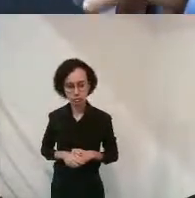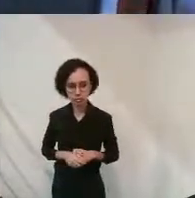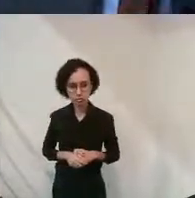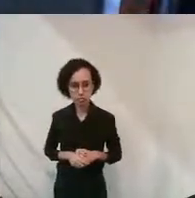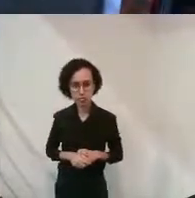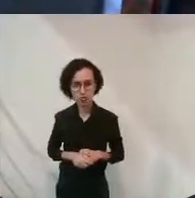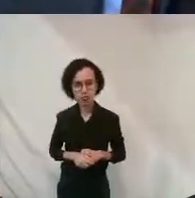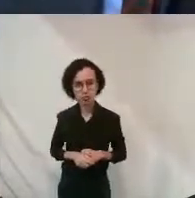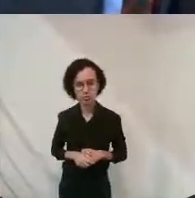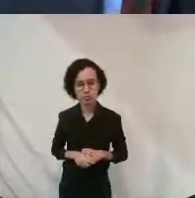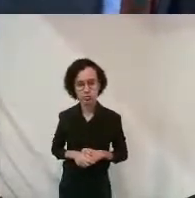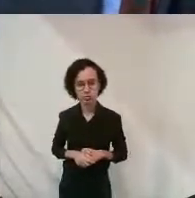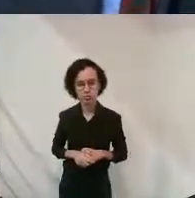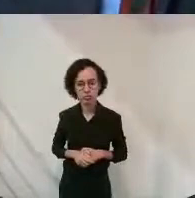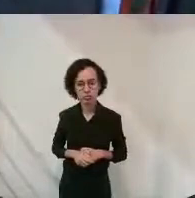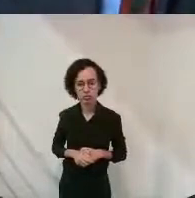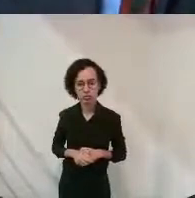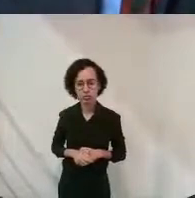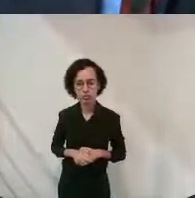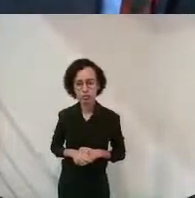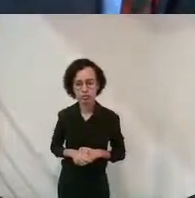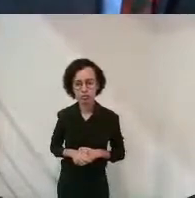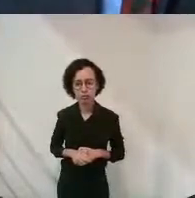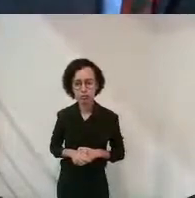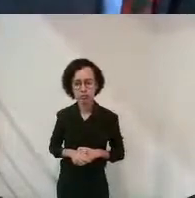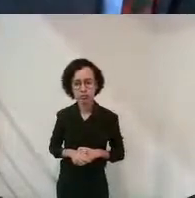Bom, aqui eu sou promotora de justiça.